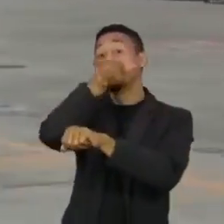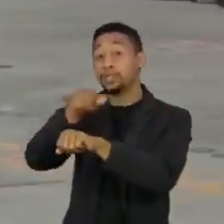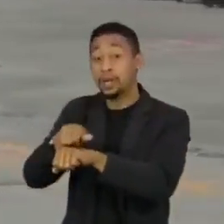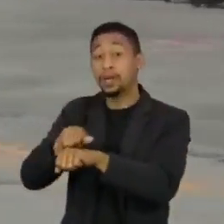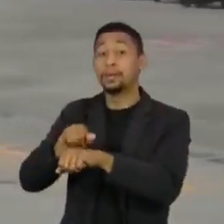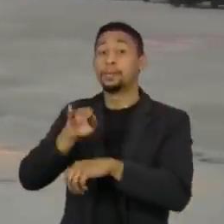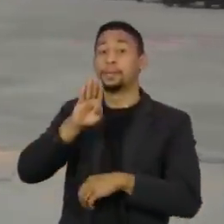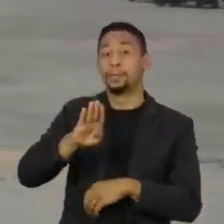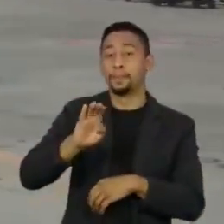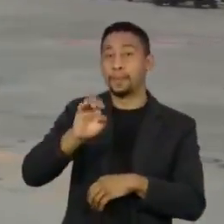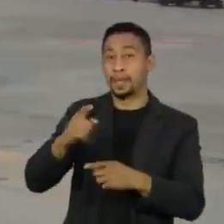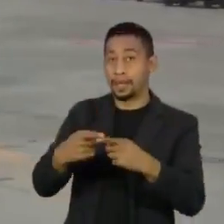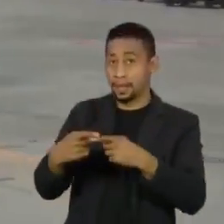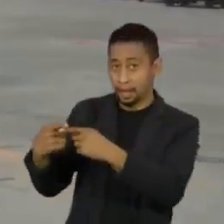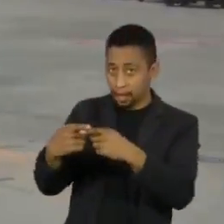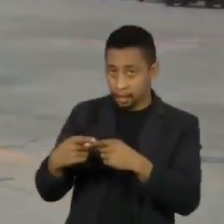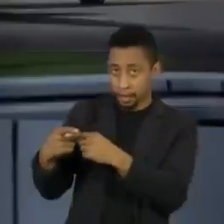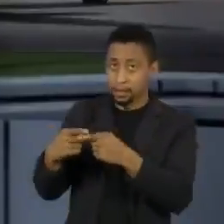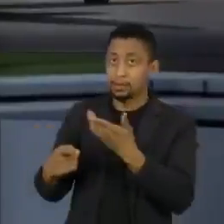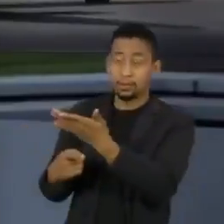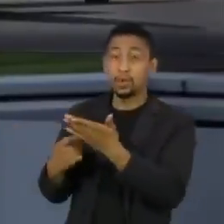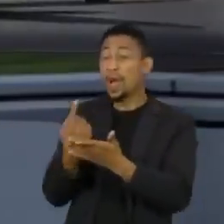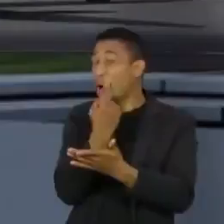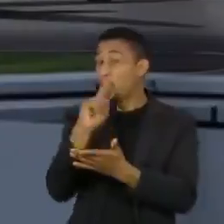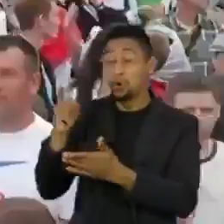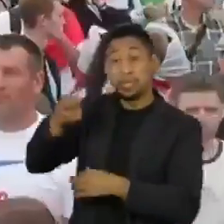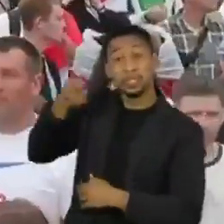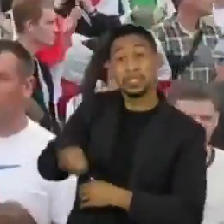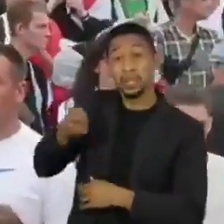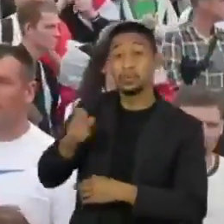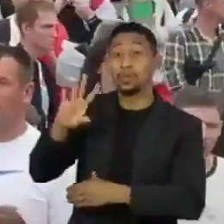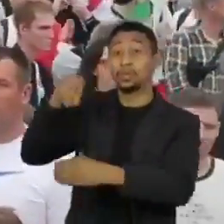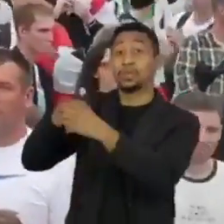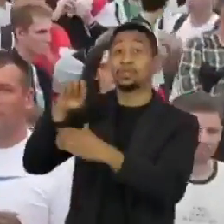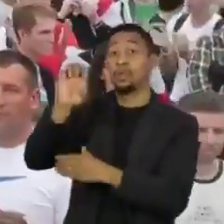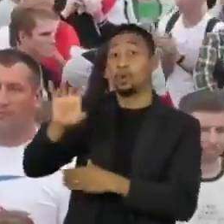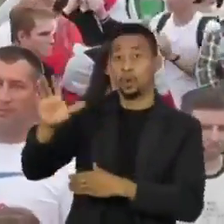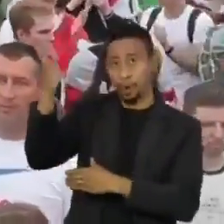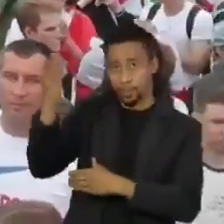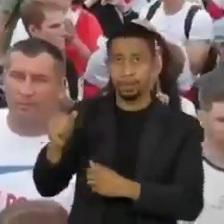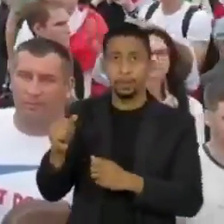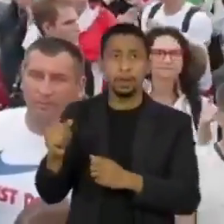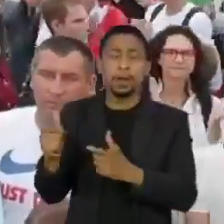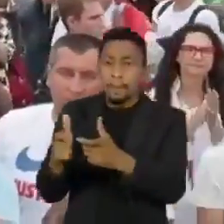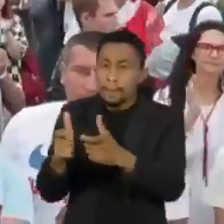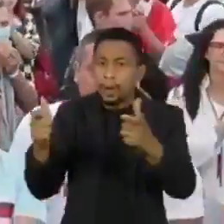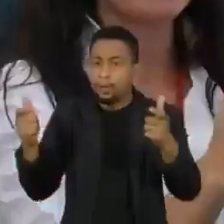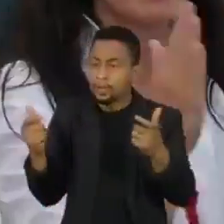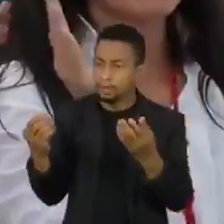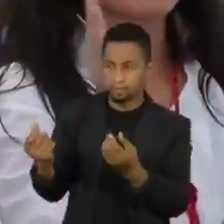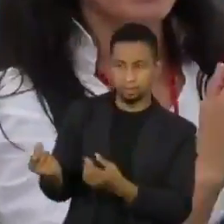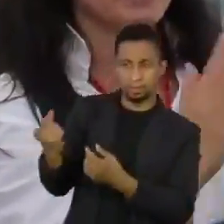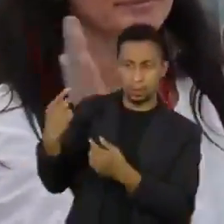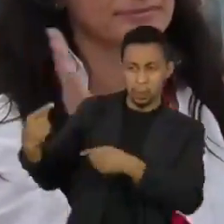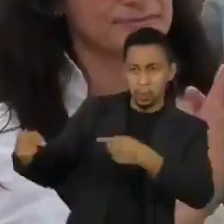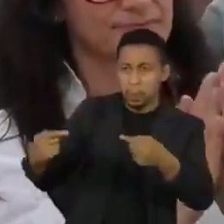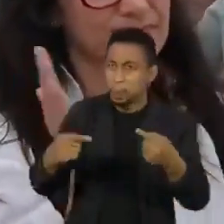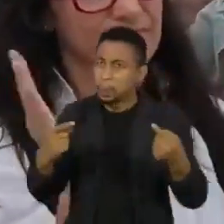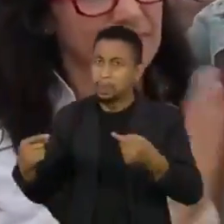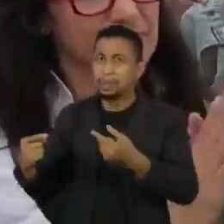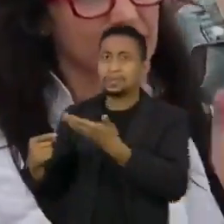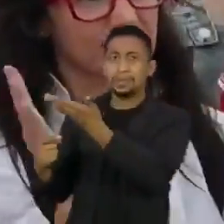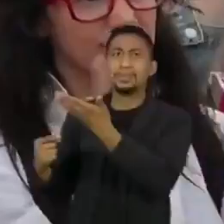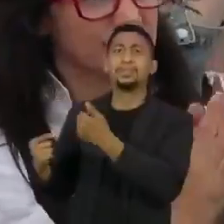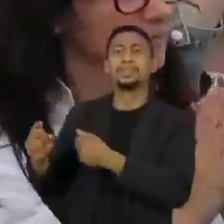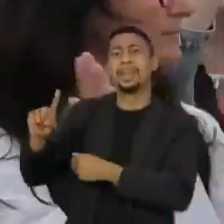Bela é considerada a última ditadura da Europa o incidente chama atenção para a discórdia política na